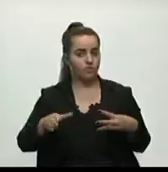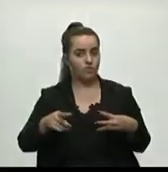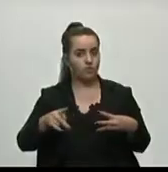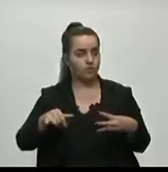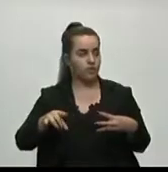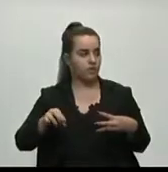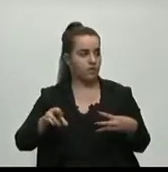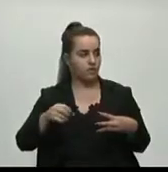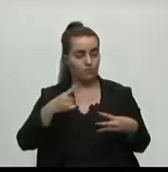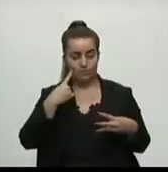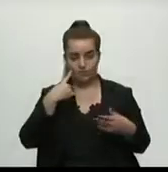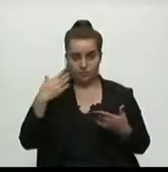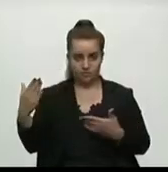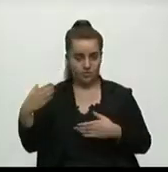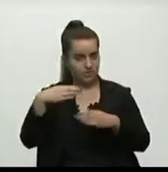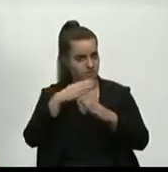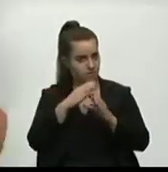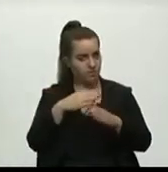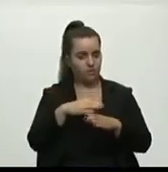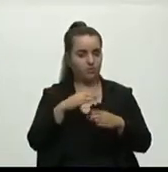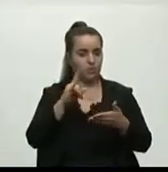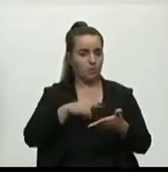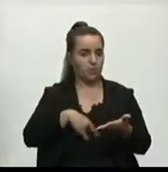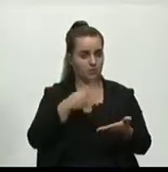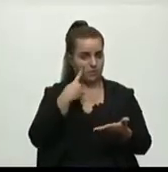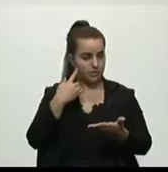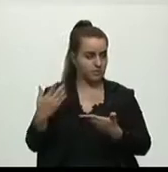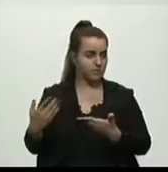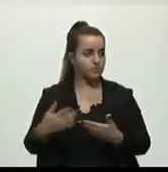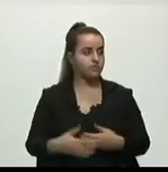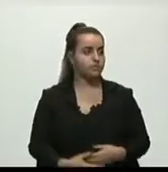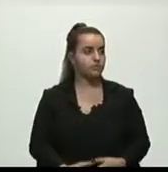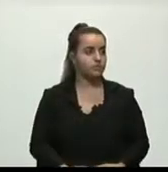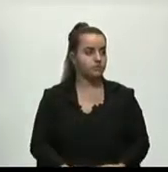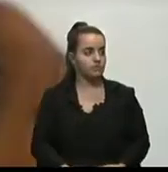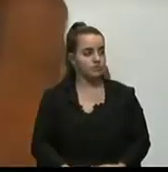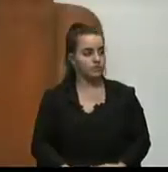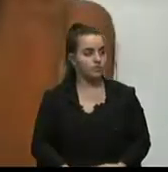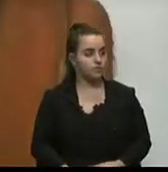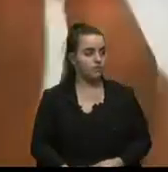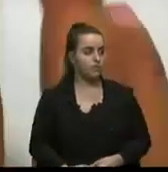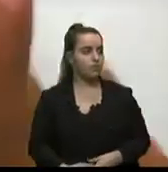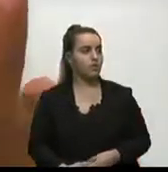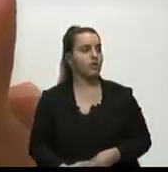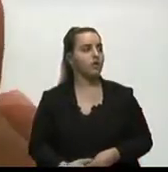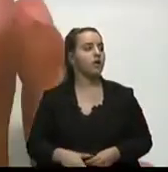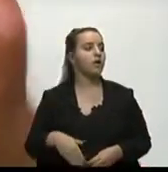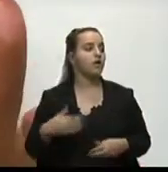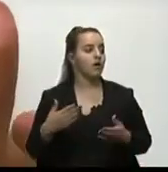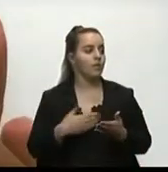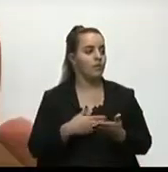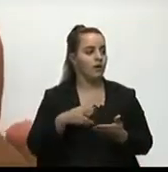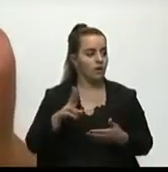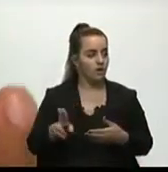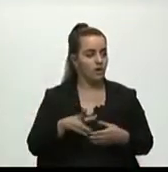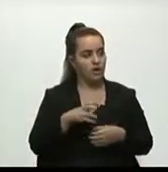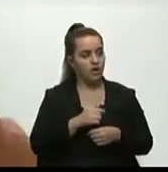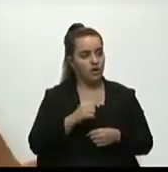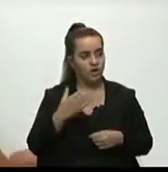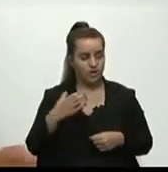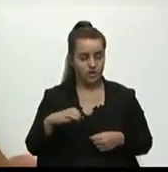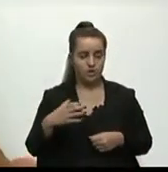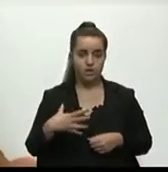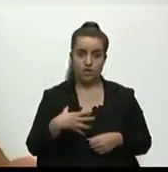científica. Acompanhe comigo na câmera de documentos novamente. Bom, então eu sempre começo, quando eu vou utilizar a calculadora científica em um